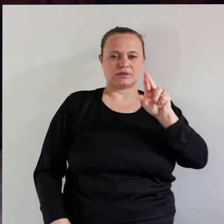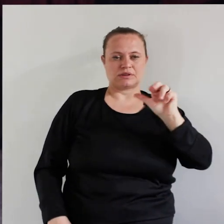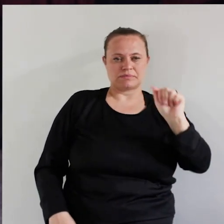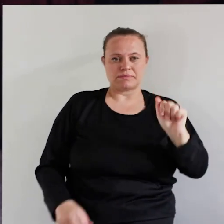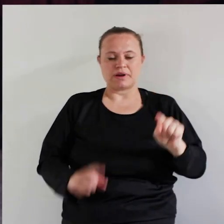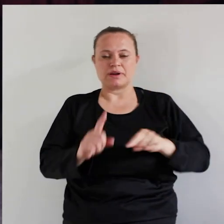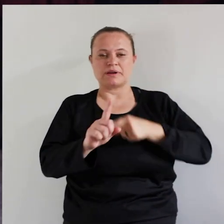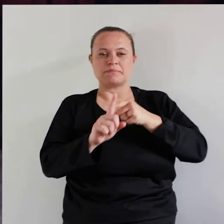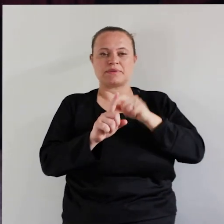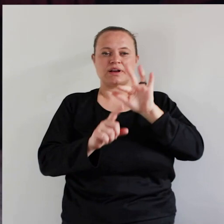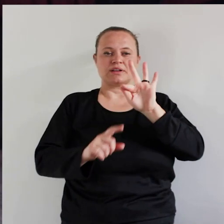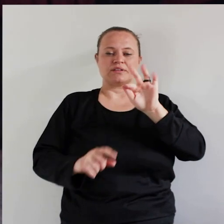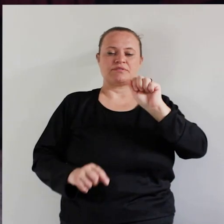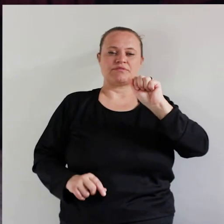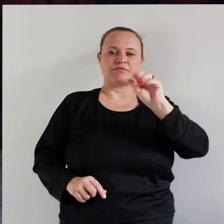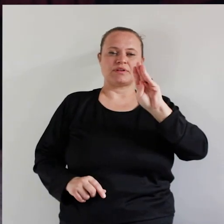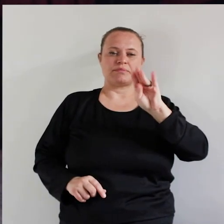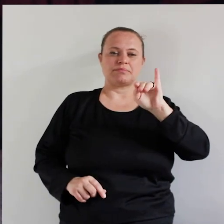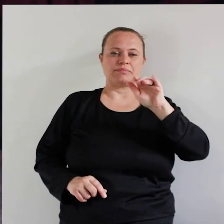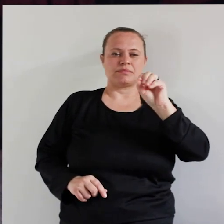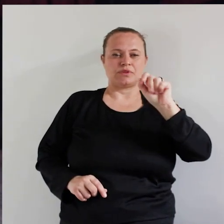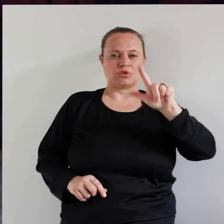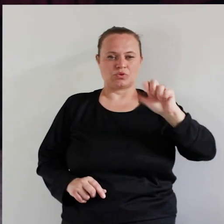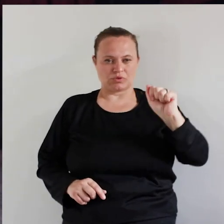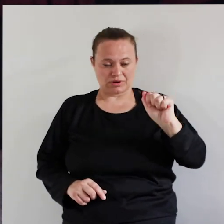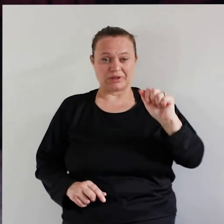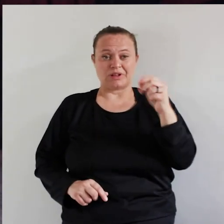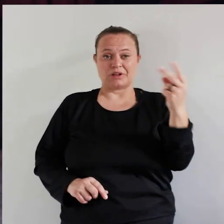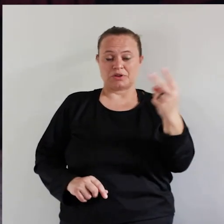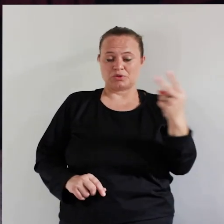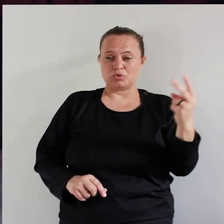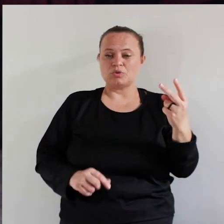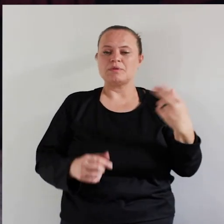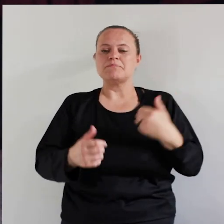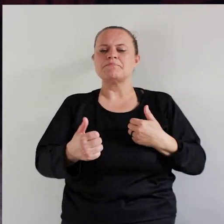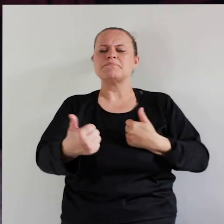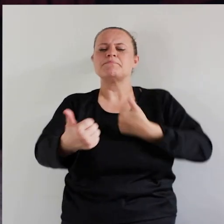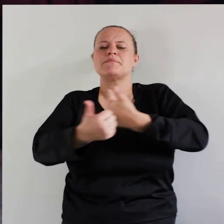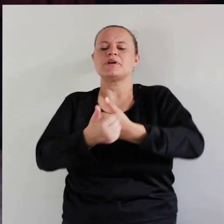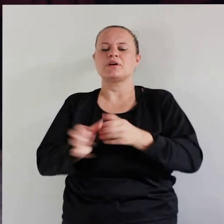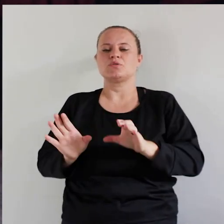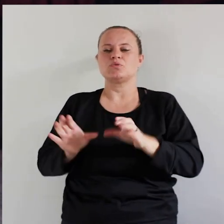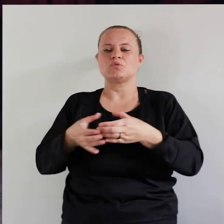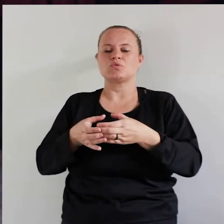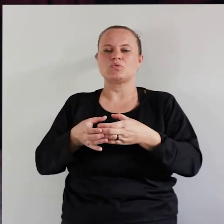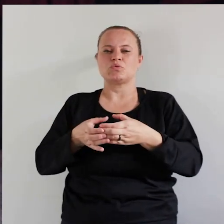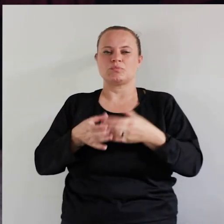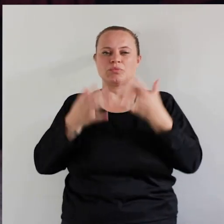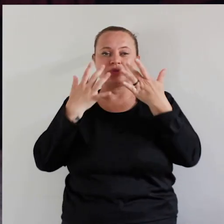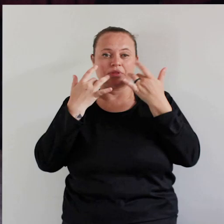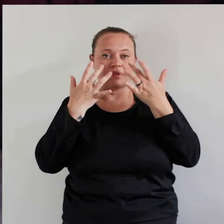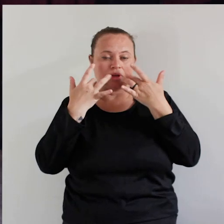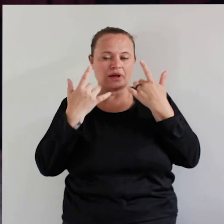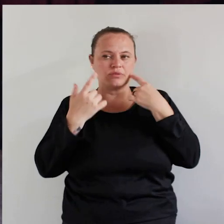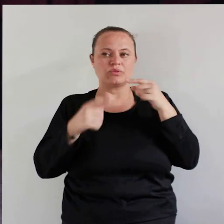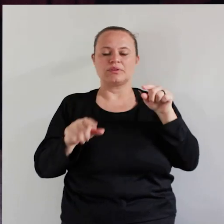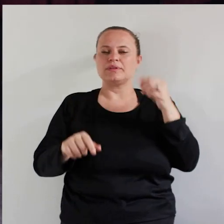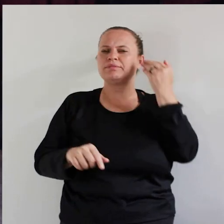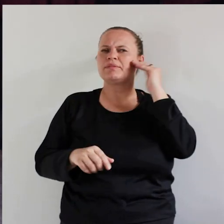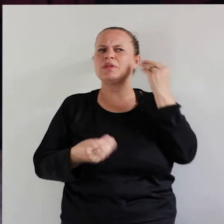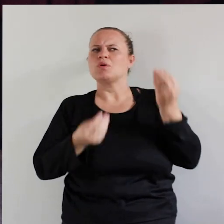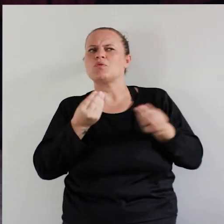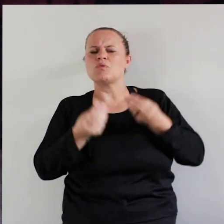alunas nossas, a Samara Hoffman, a Fabiola Meneghetti Silva, que começam a se aproximar de grupos